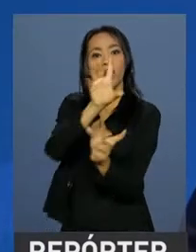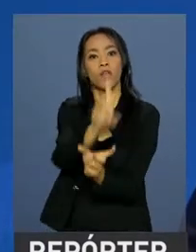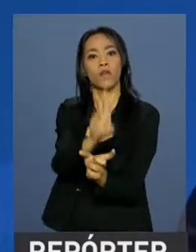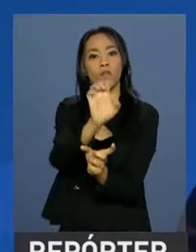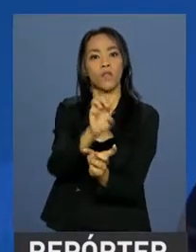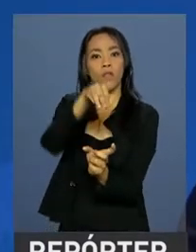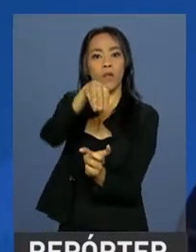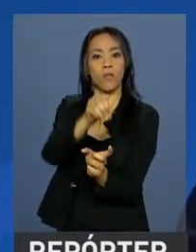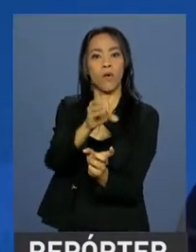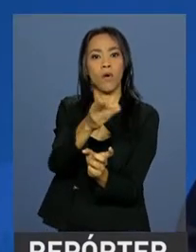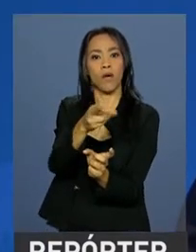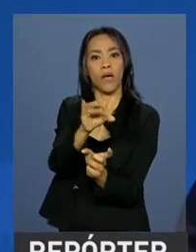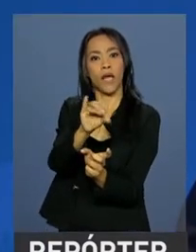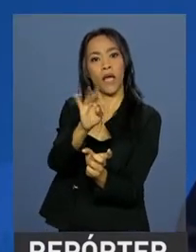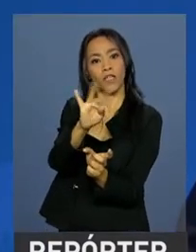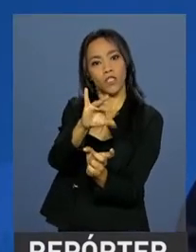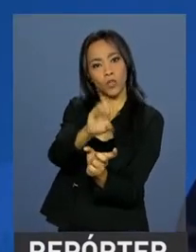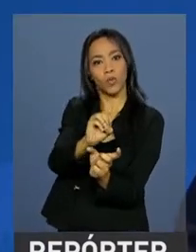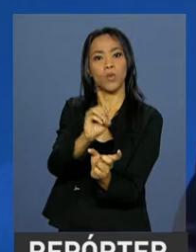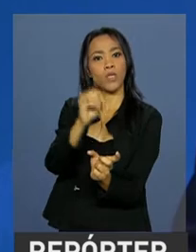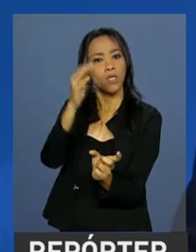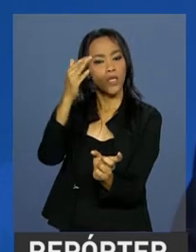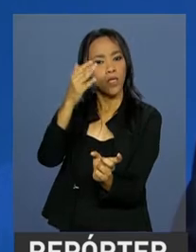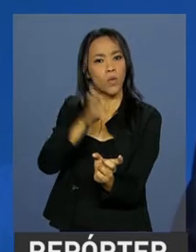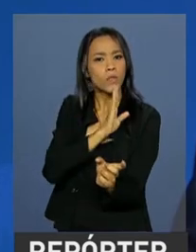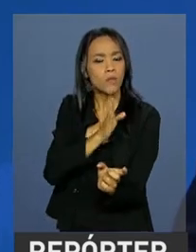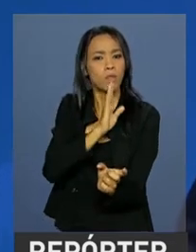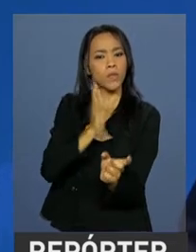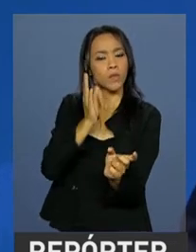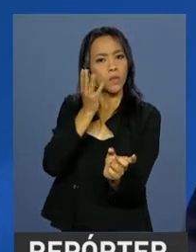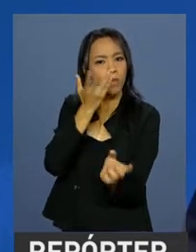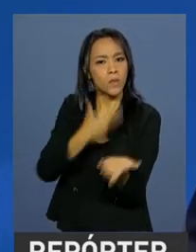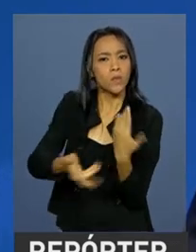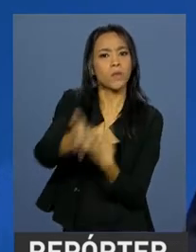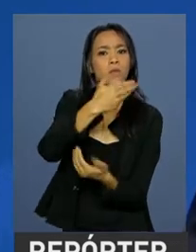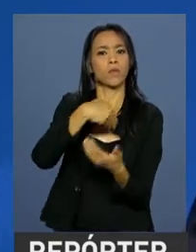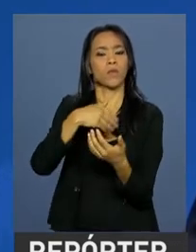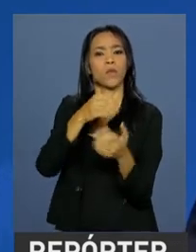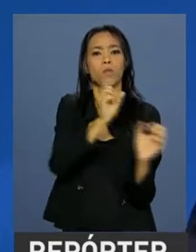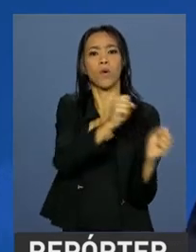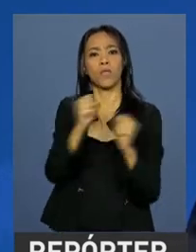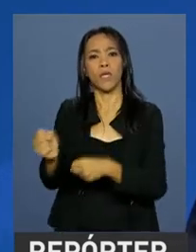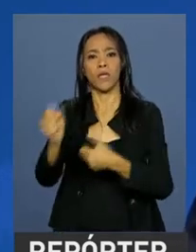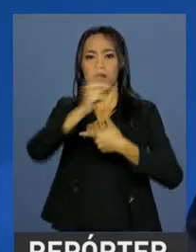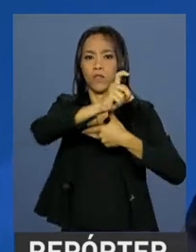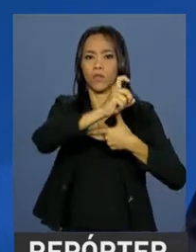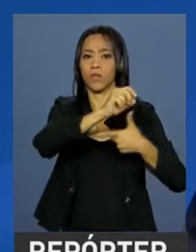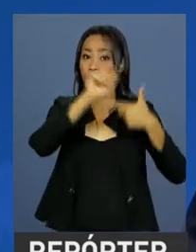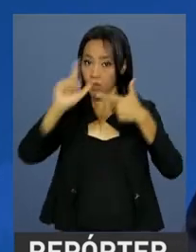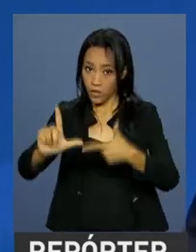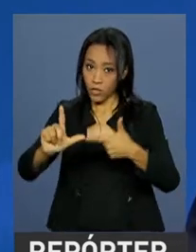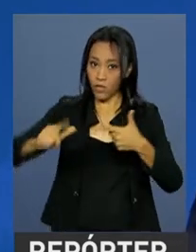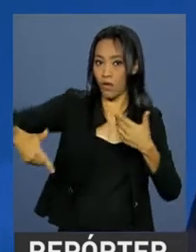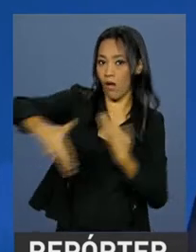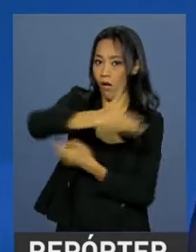governa-se na base do entendimento, especialmente entre o executivo e o legislativo,